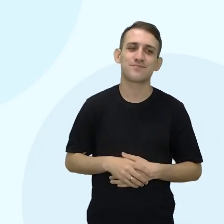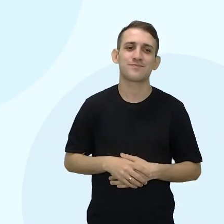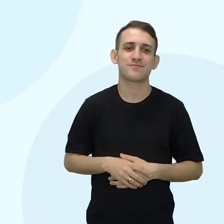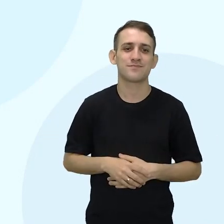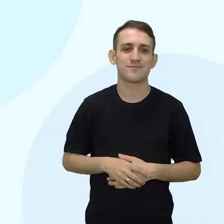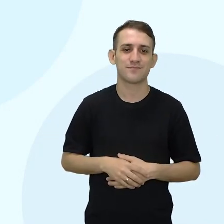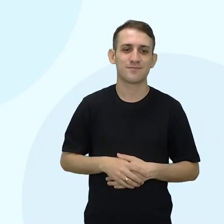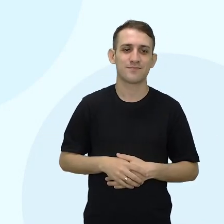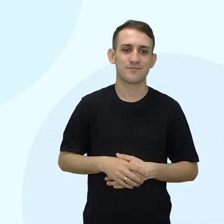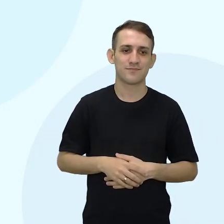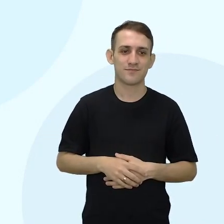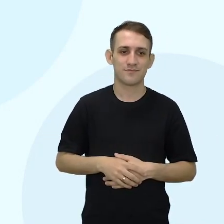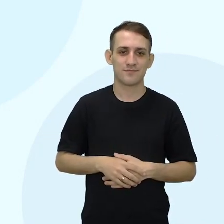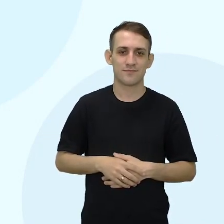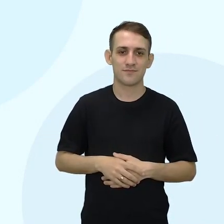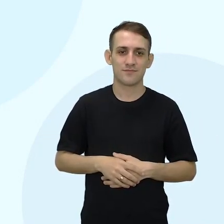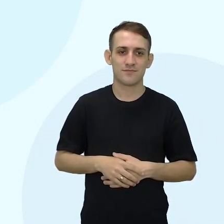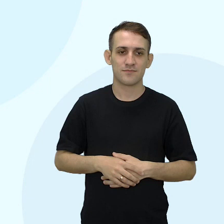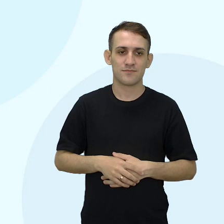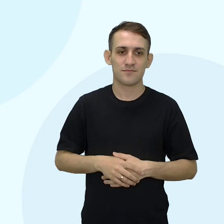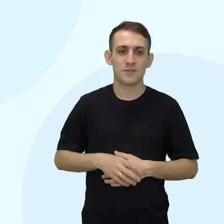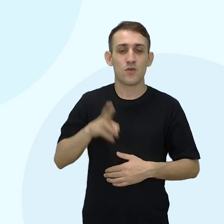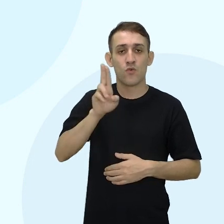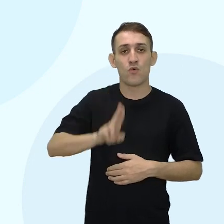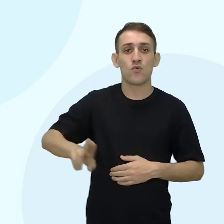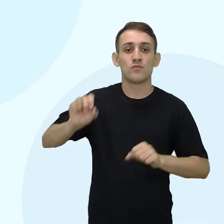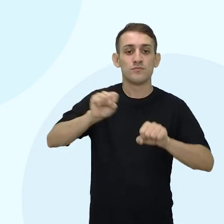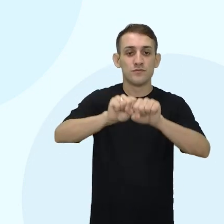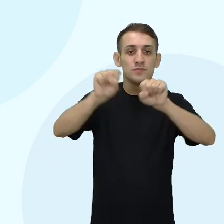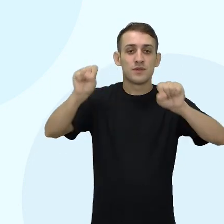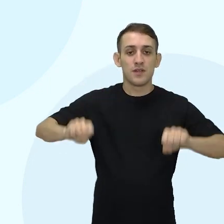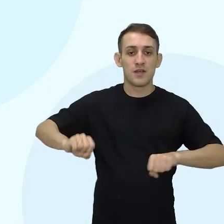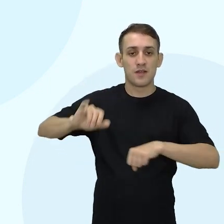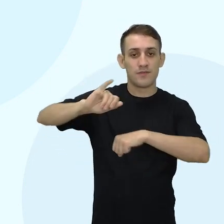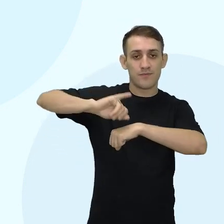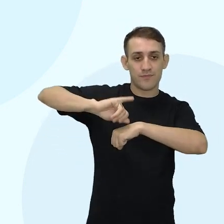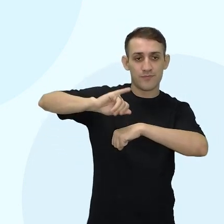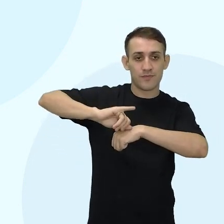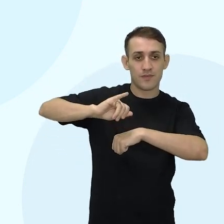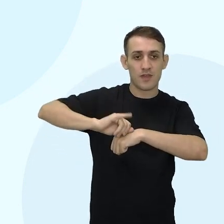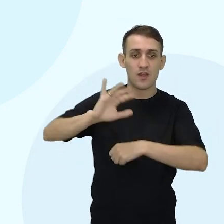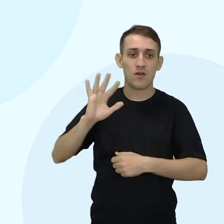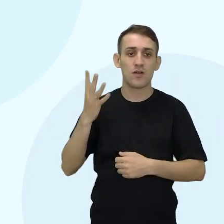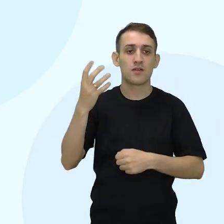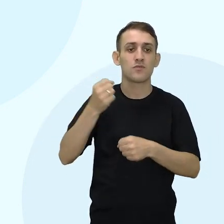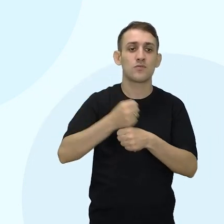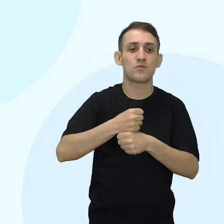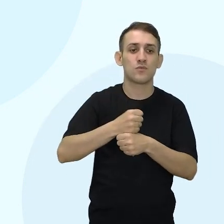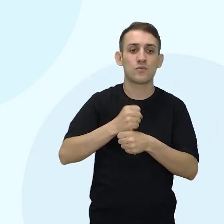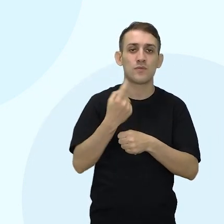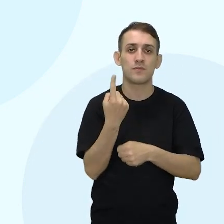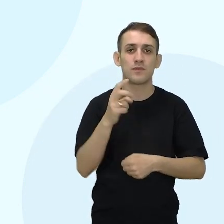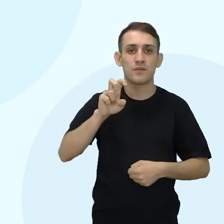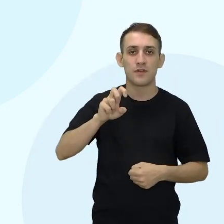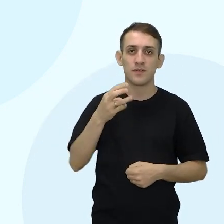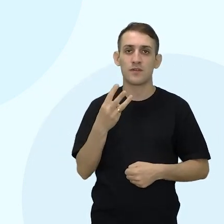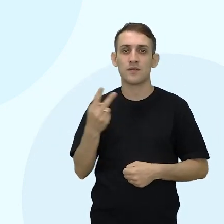só, pessoal. O uso sistemático das capitanias foi estabelecido apenas em